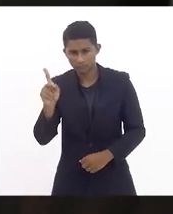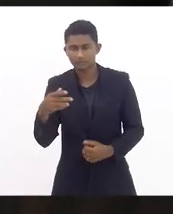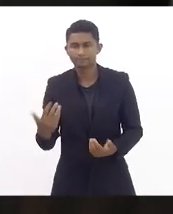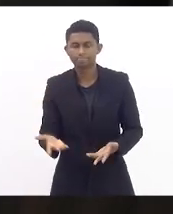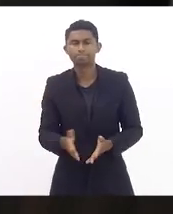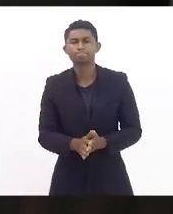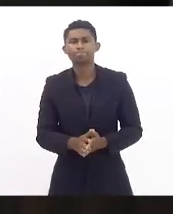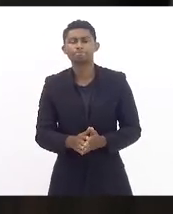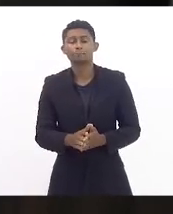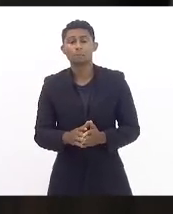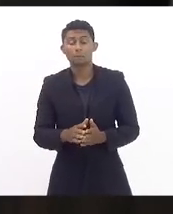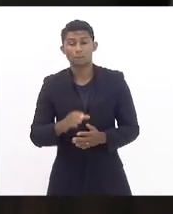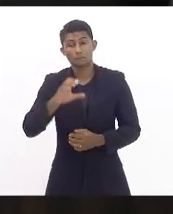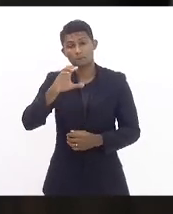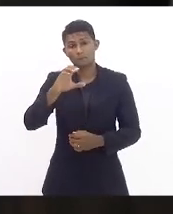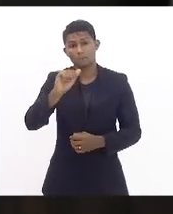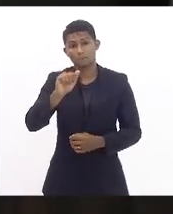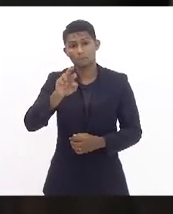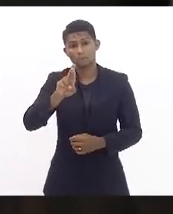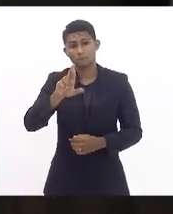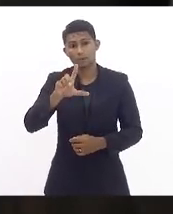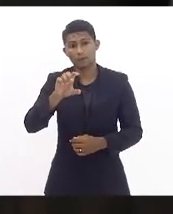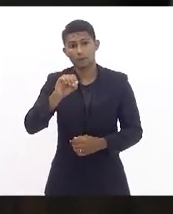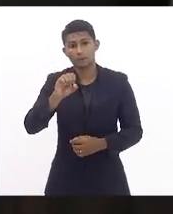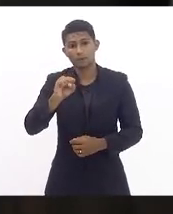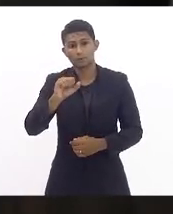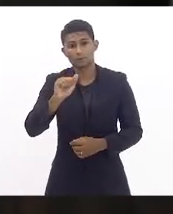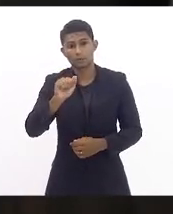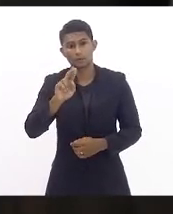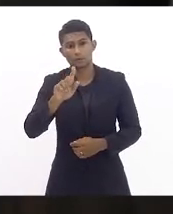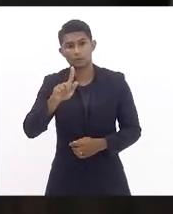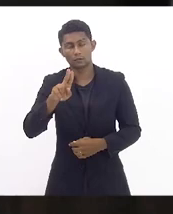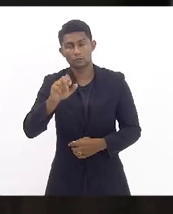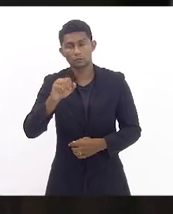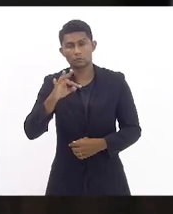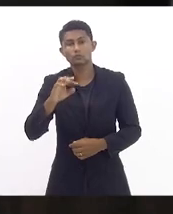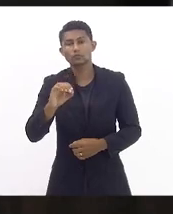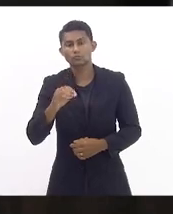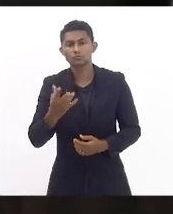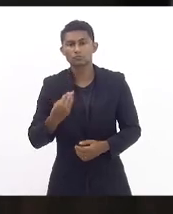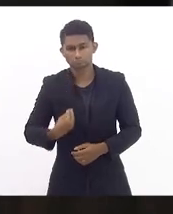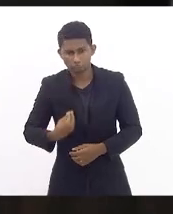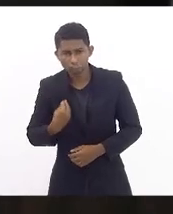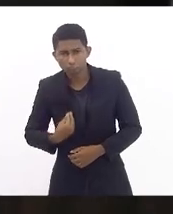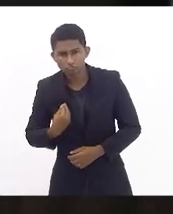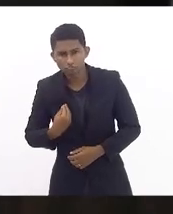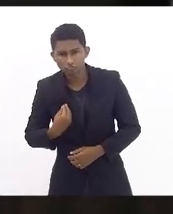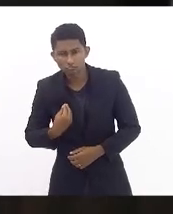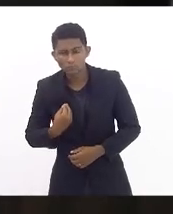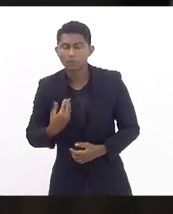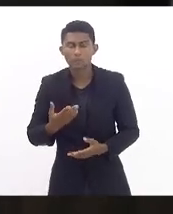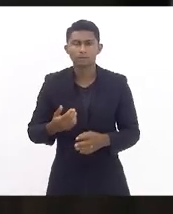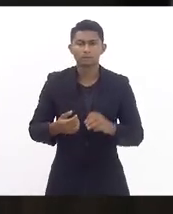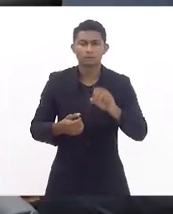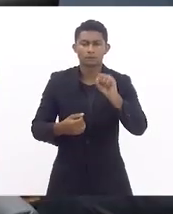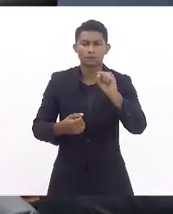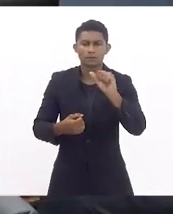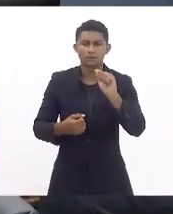Carlos Augusto. Deputado delegado Carlos Augusto. Deputado Coronel Salema.